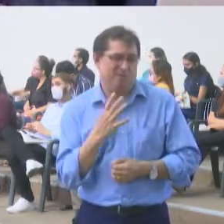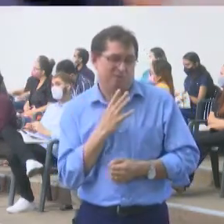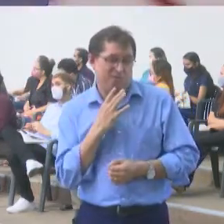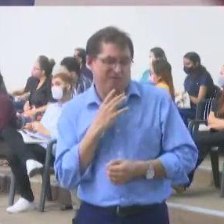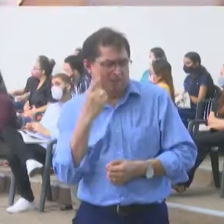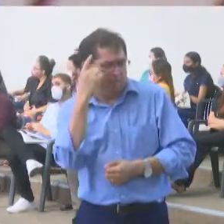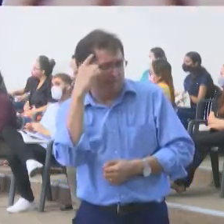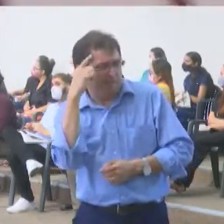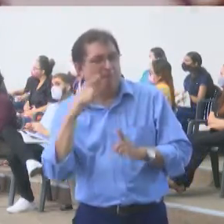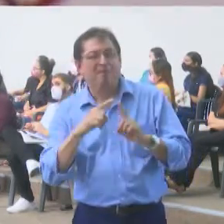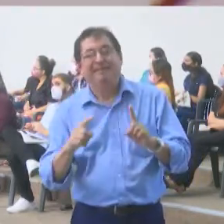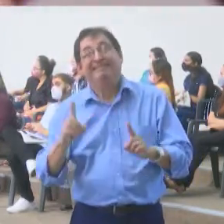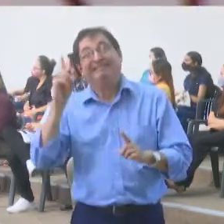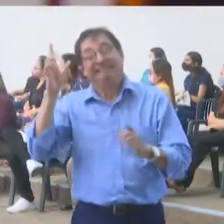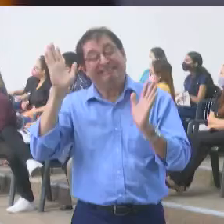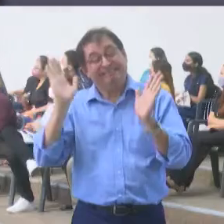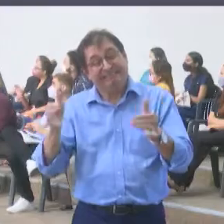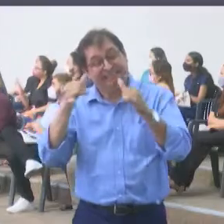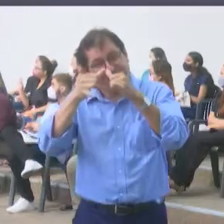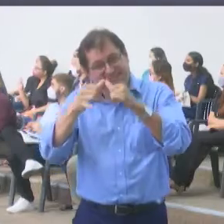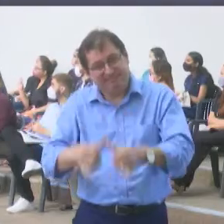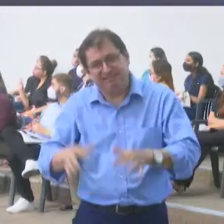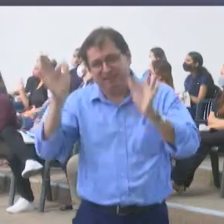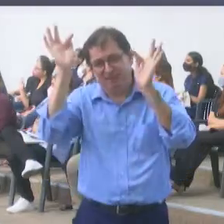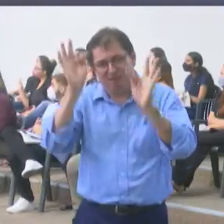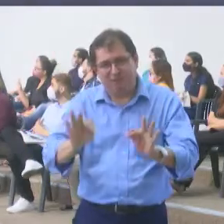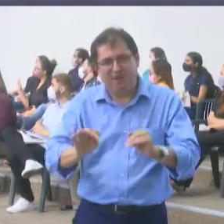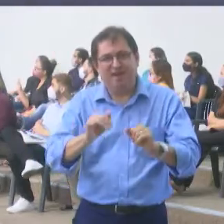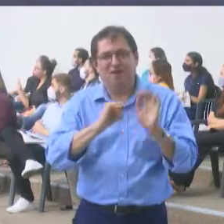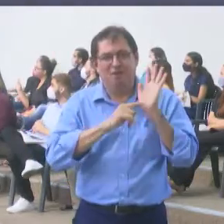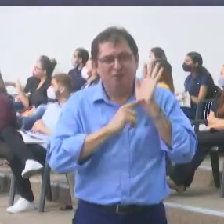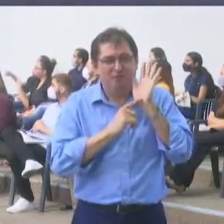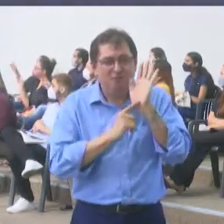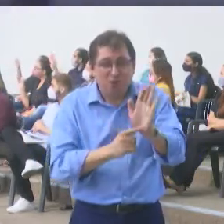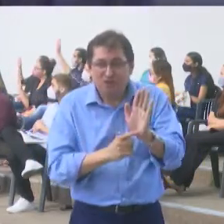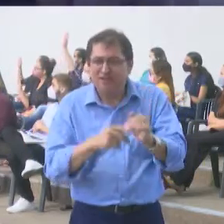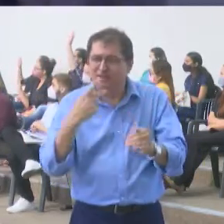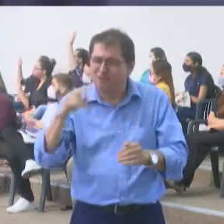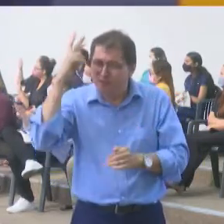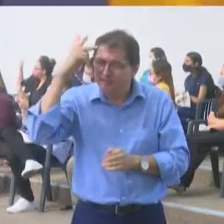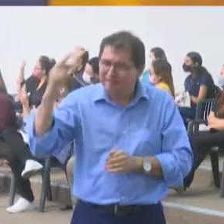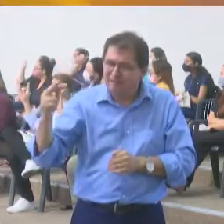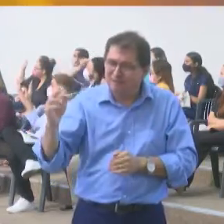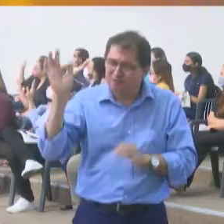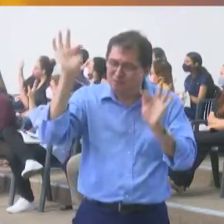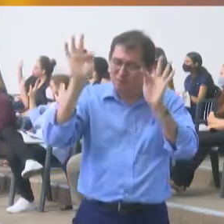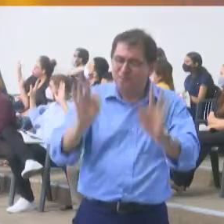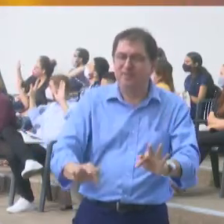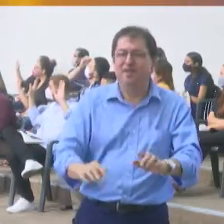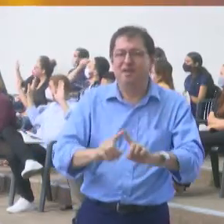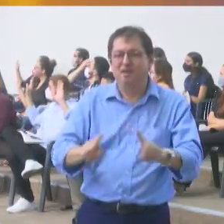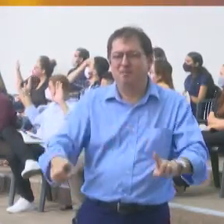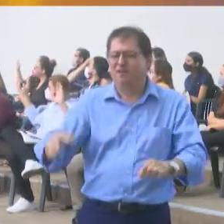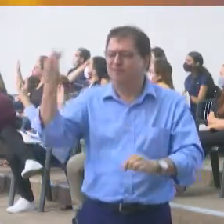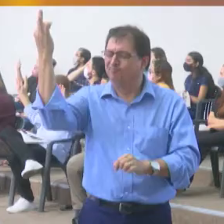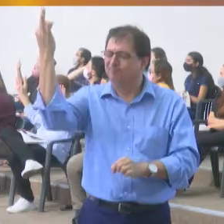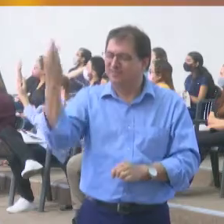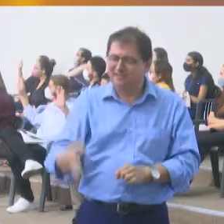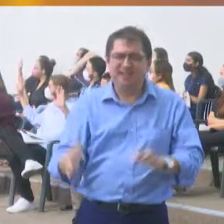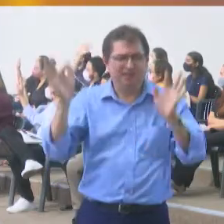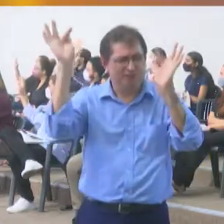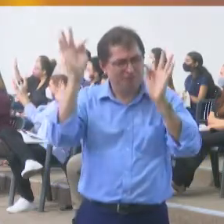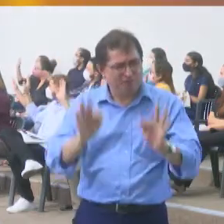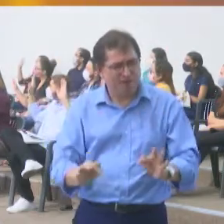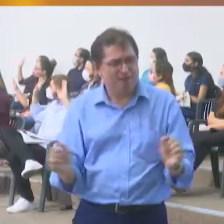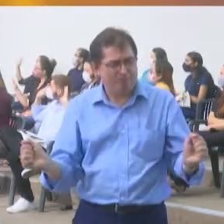aqui no final da história dizendo: você vai passar pelo deserto, vai ter dificuldade, vai ter aflição, mas o final é final de celebração, de festa e